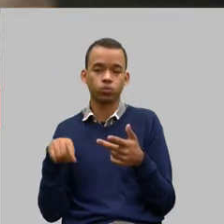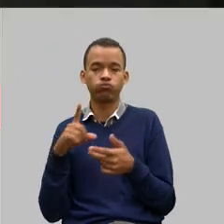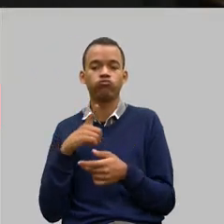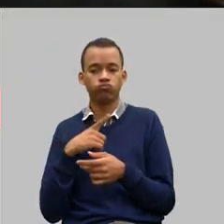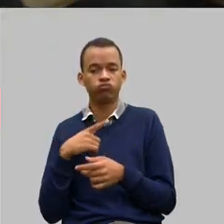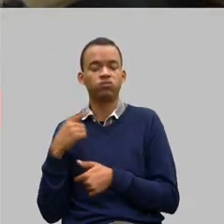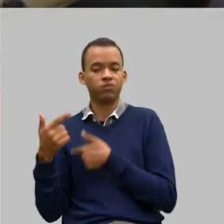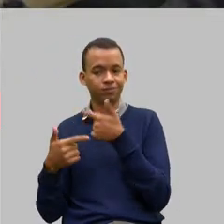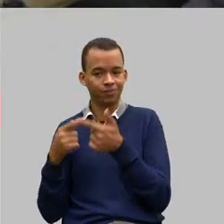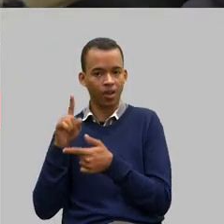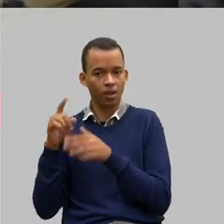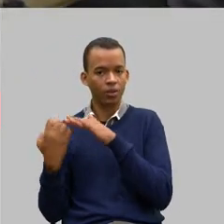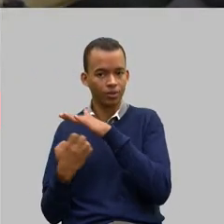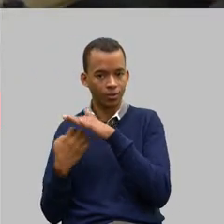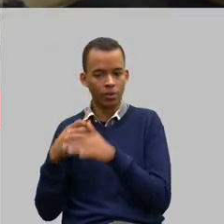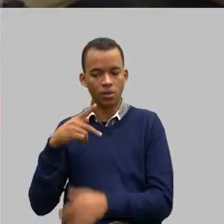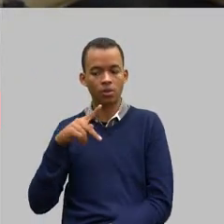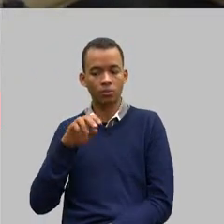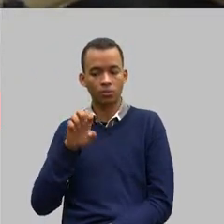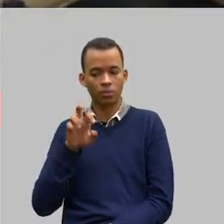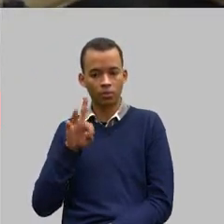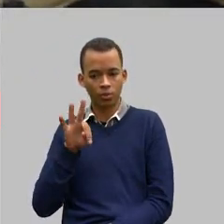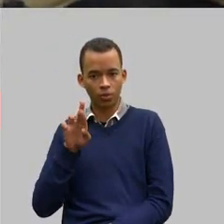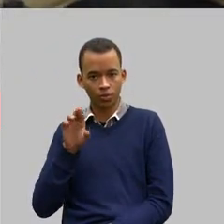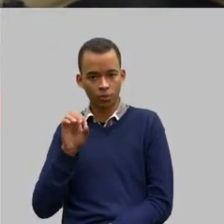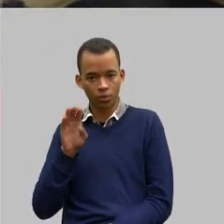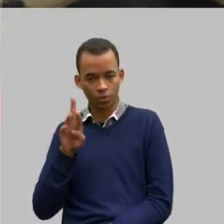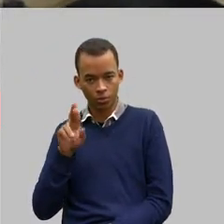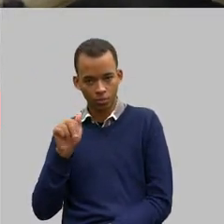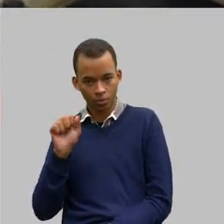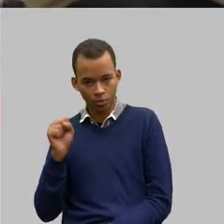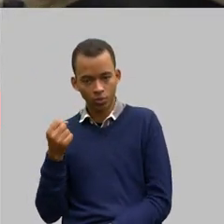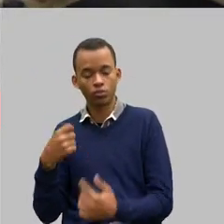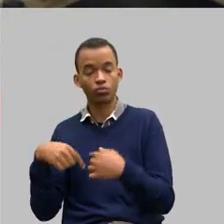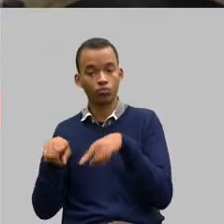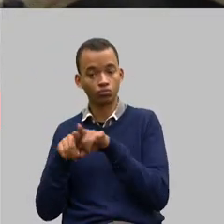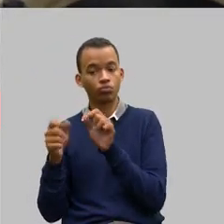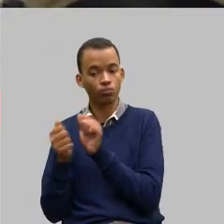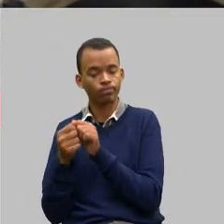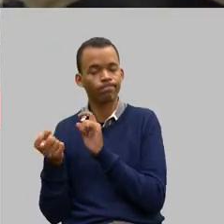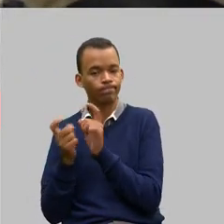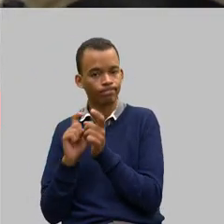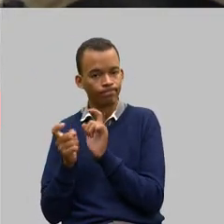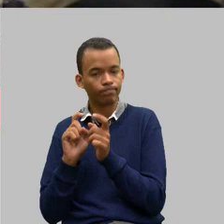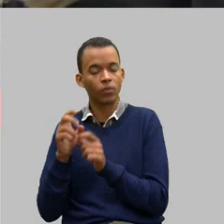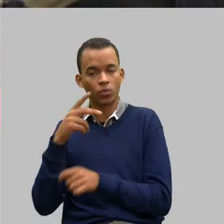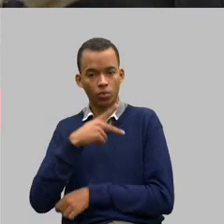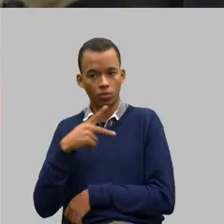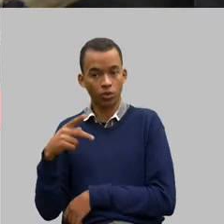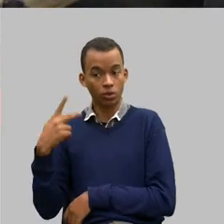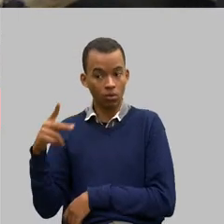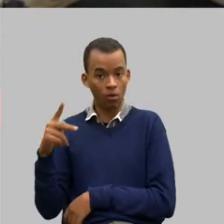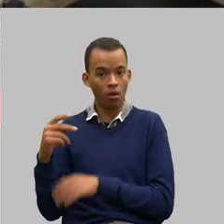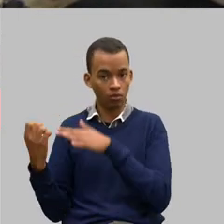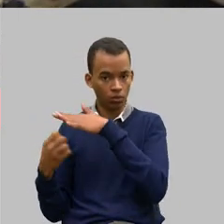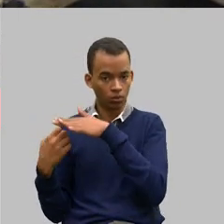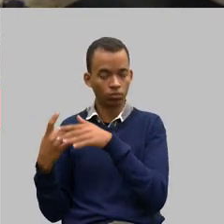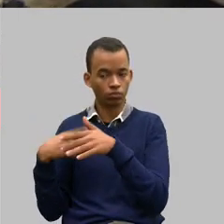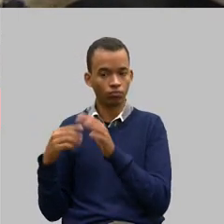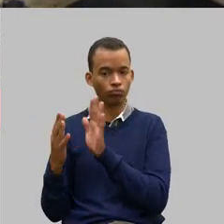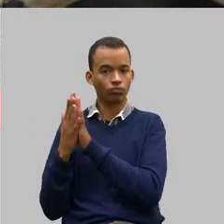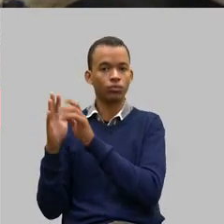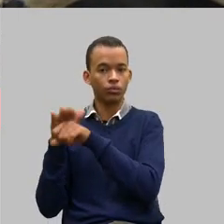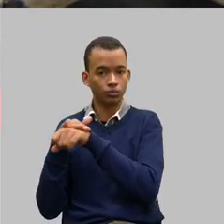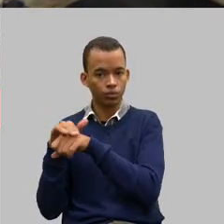sua demanda que eu vou participar junto com o governador mais unum com o presidente da Eletrobras em duas semanas Então vou levar essa demanda também né ao